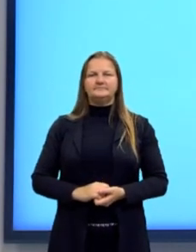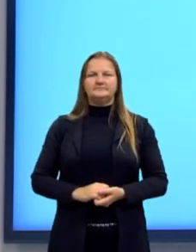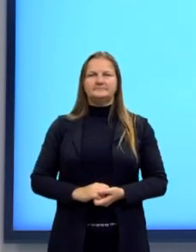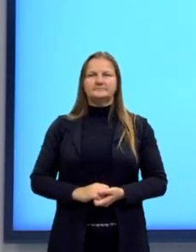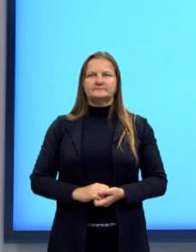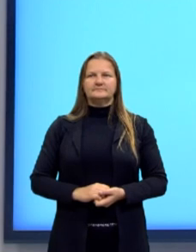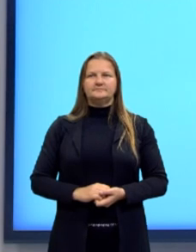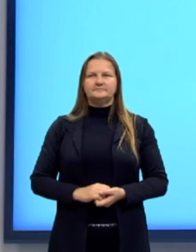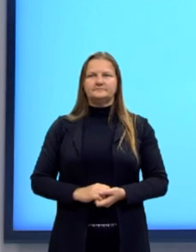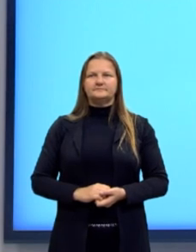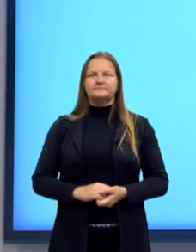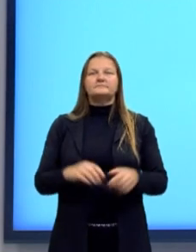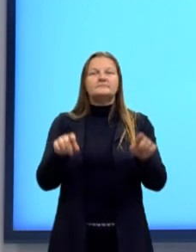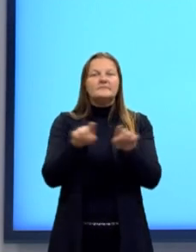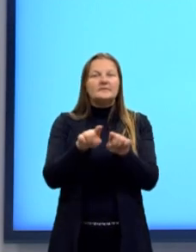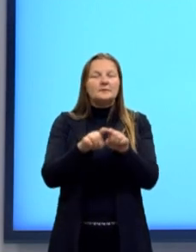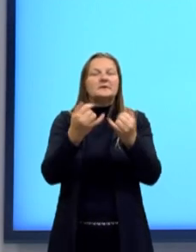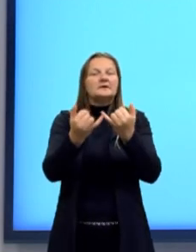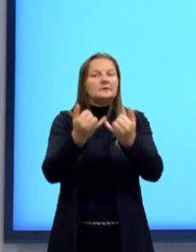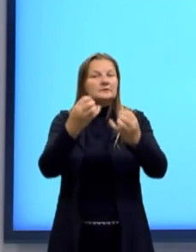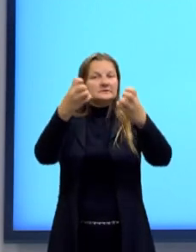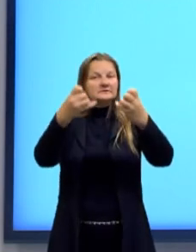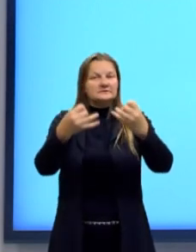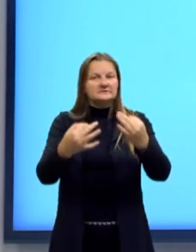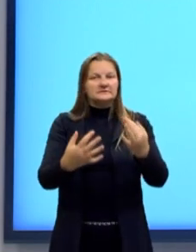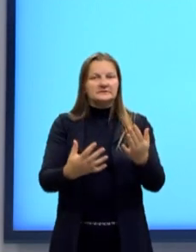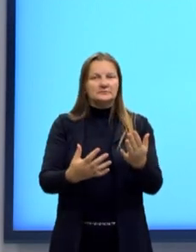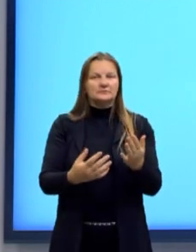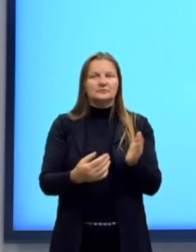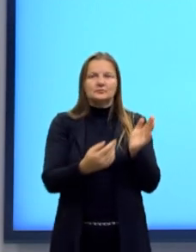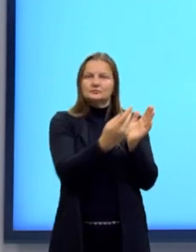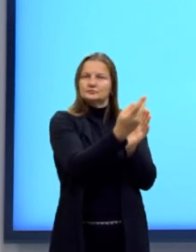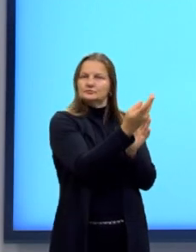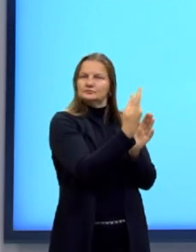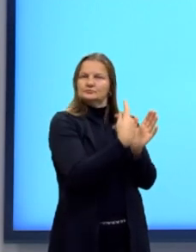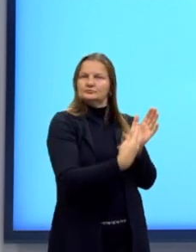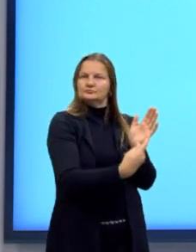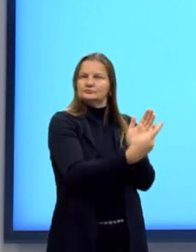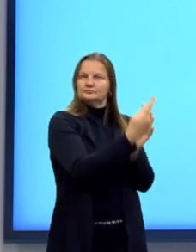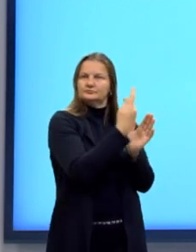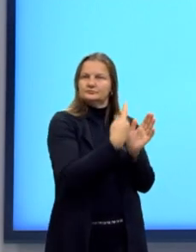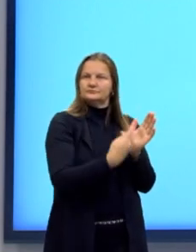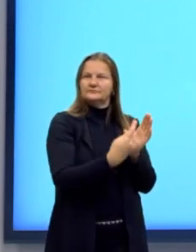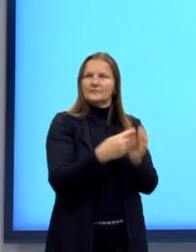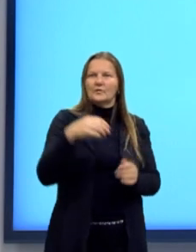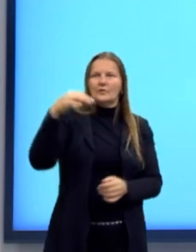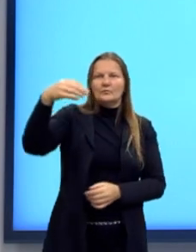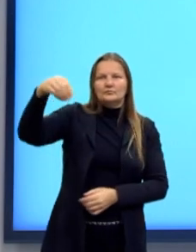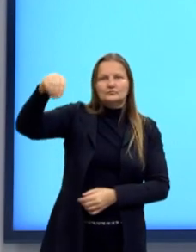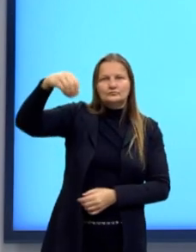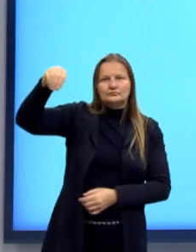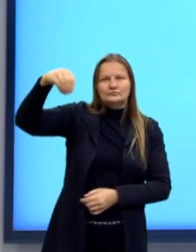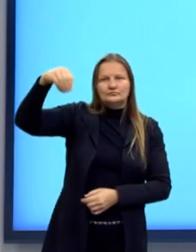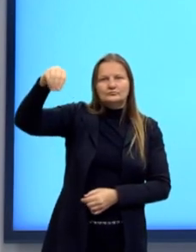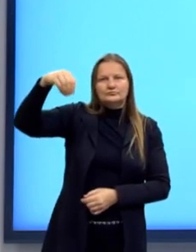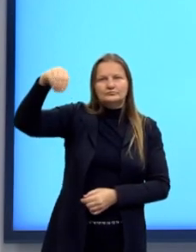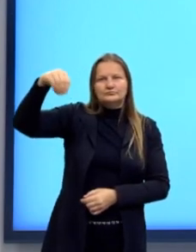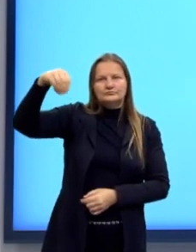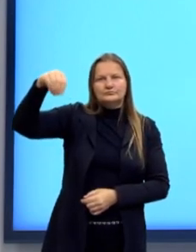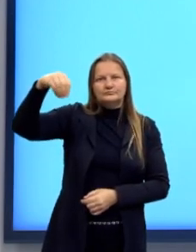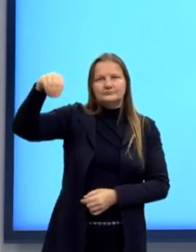e aqui também eu trouxe um exemplo que for male for Maria ali então como se fosse um sino né Nós temos uma